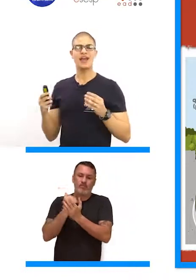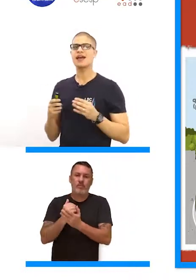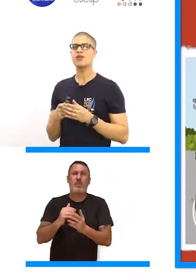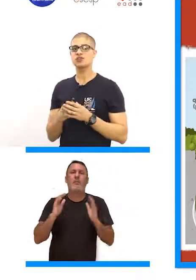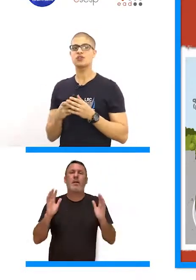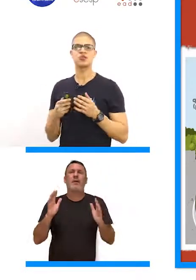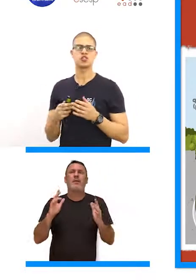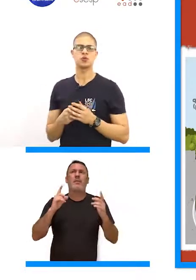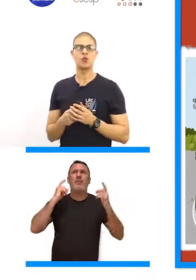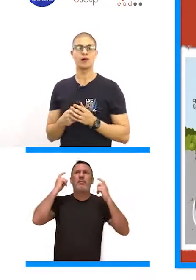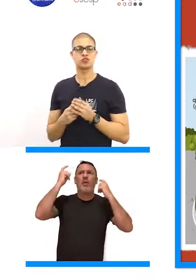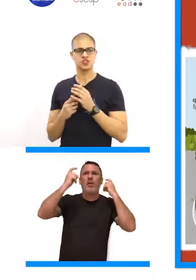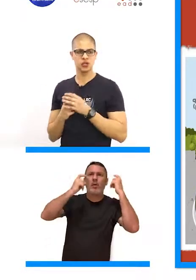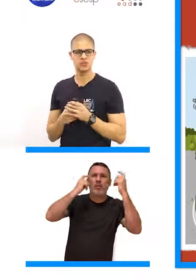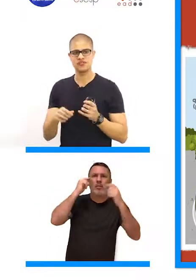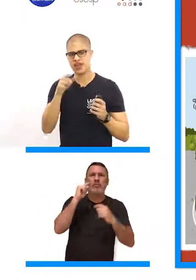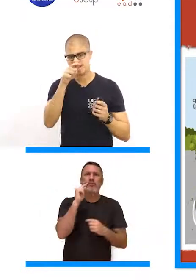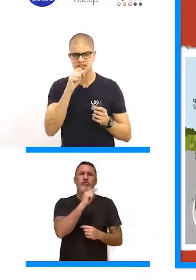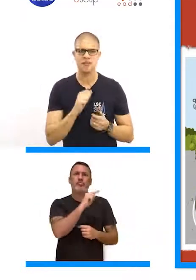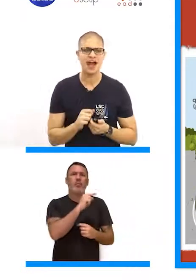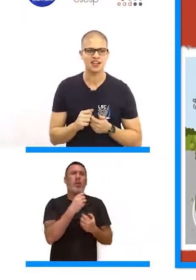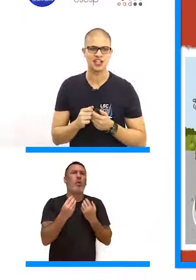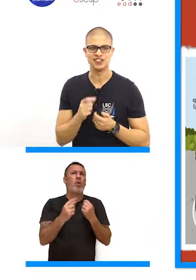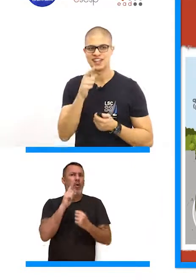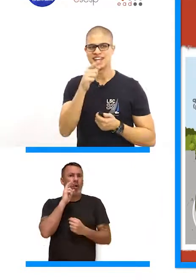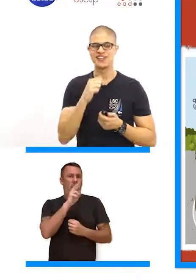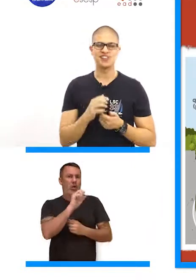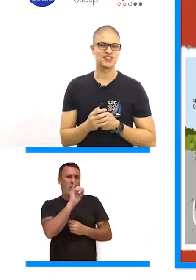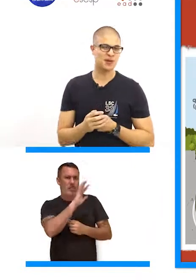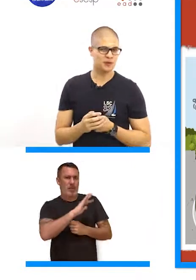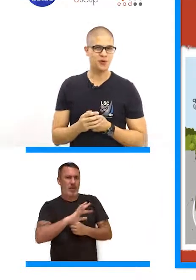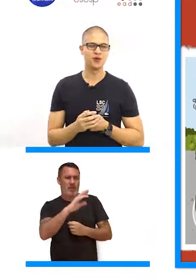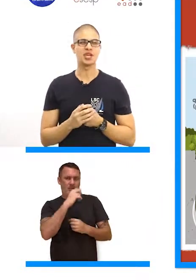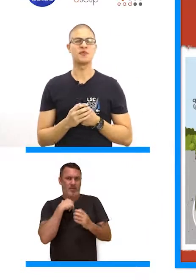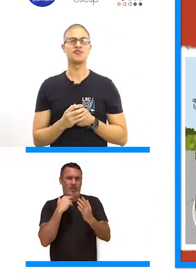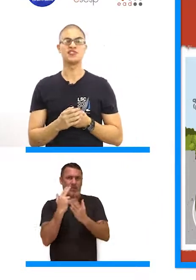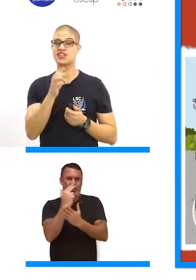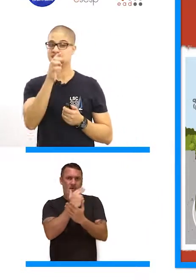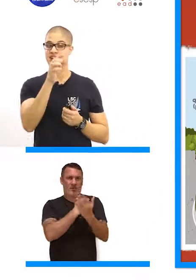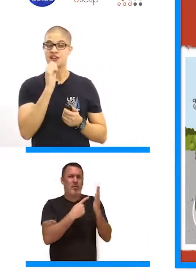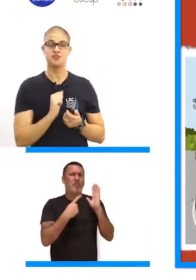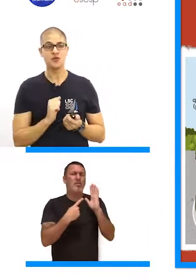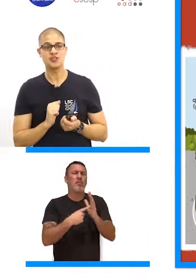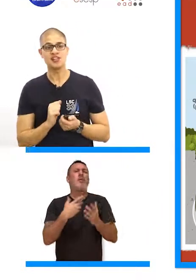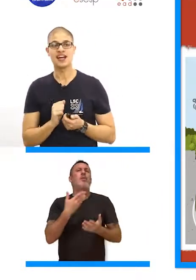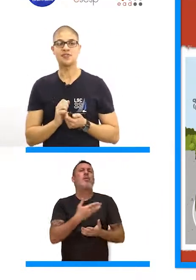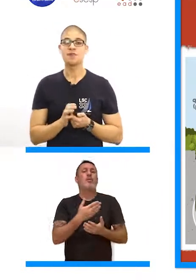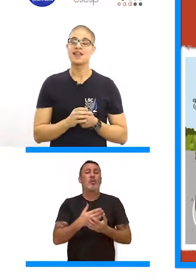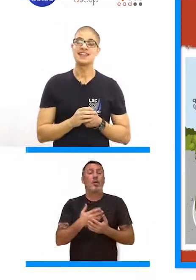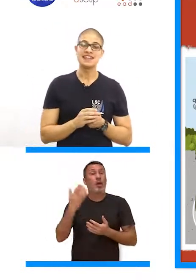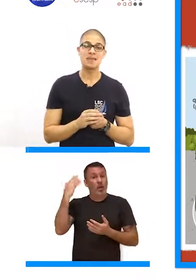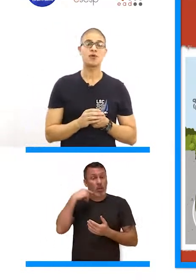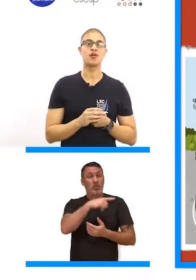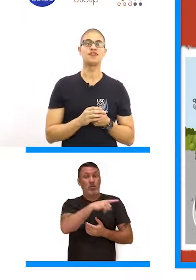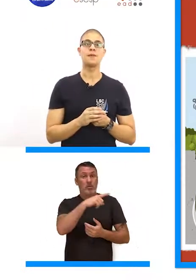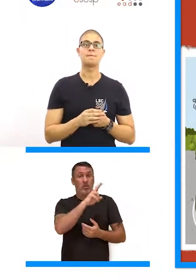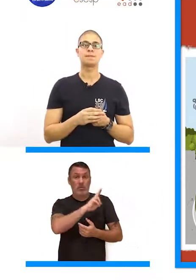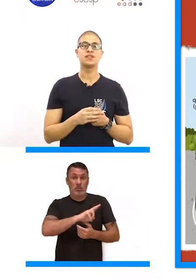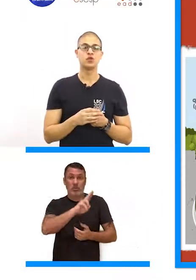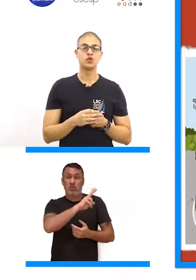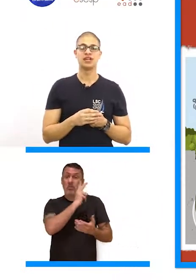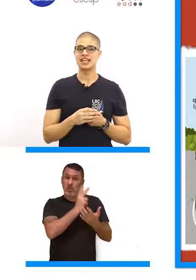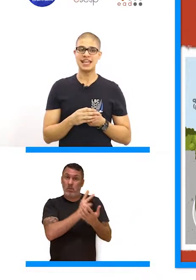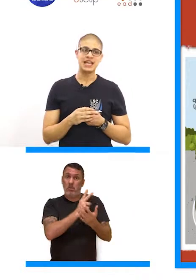intensificado. Quais são as nossas preocupações? Inclusive, essa imagem, esse esquema que eu coloquei aqui para vocês, foi utilizado na